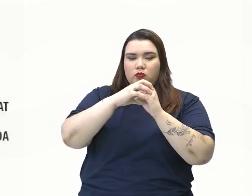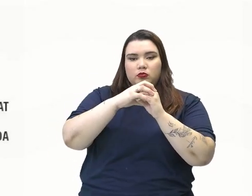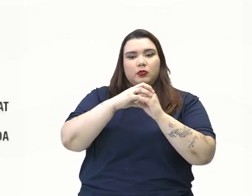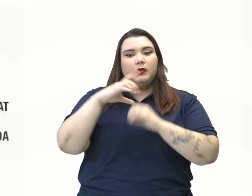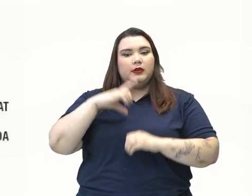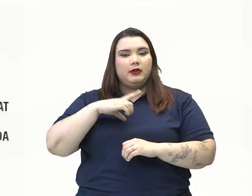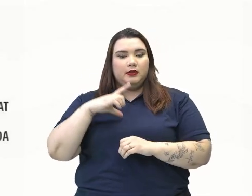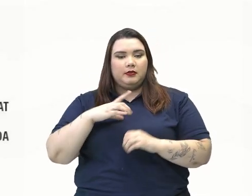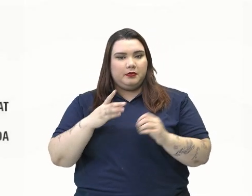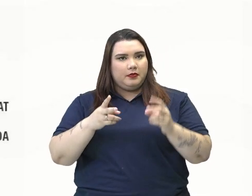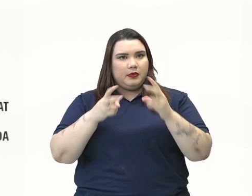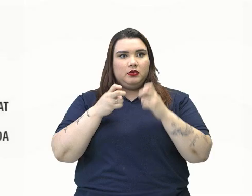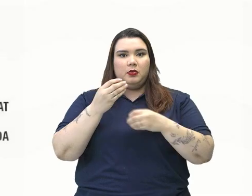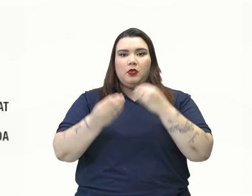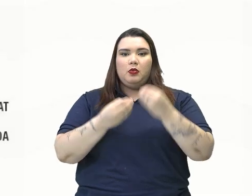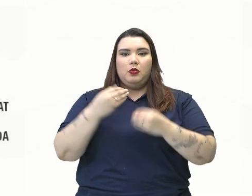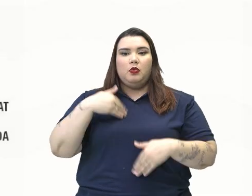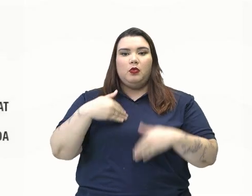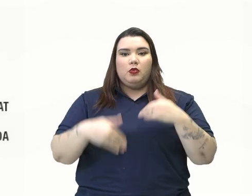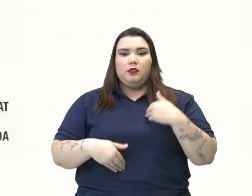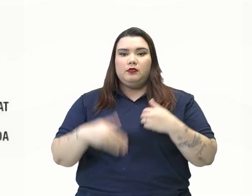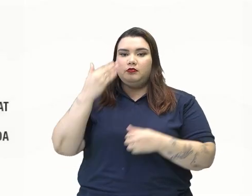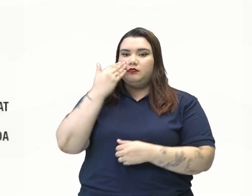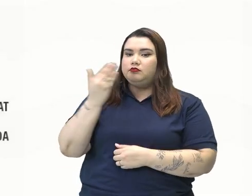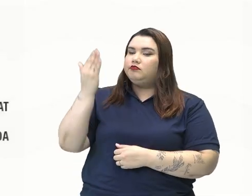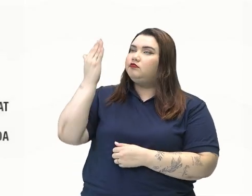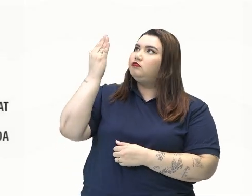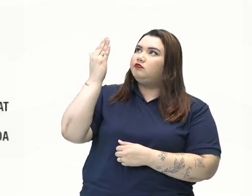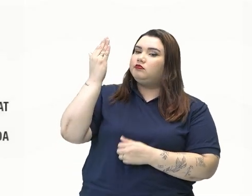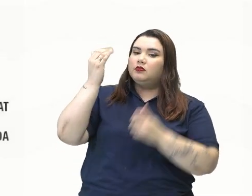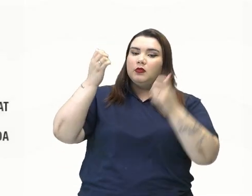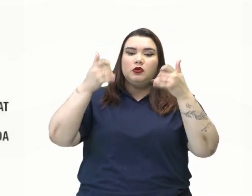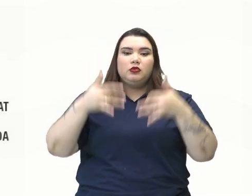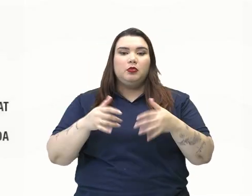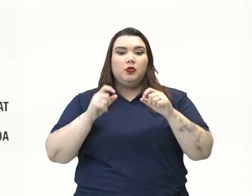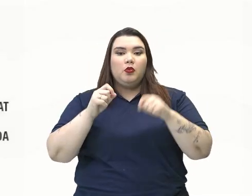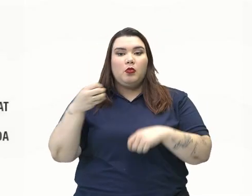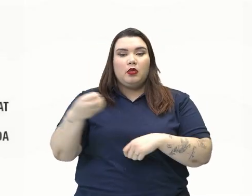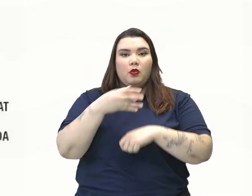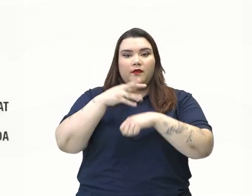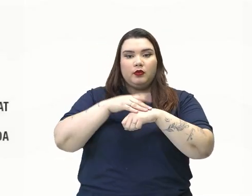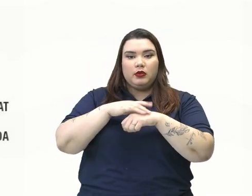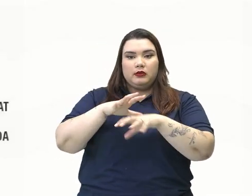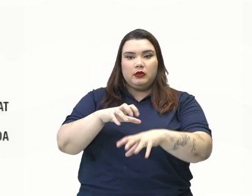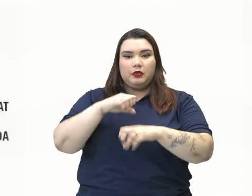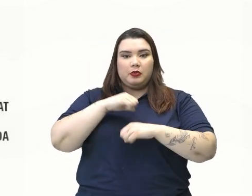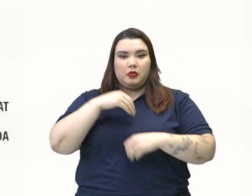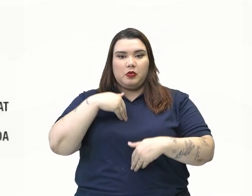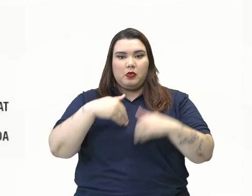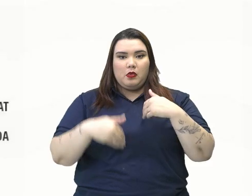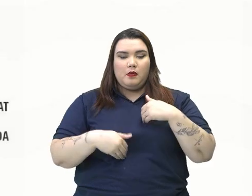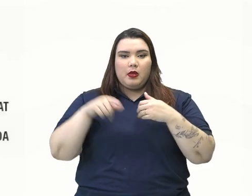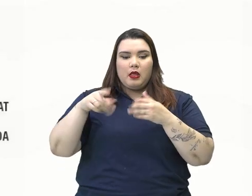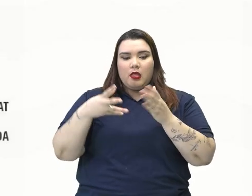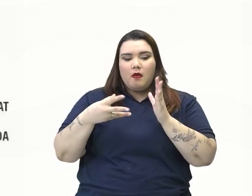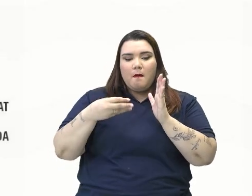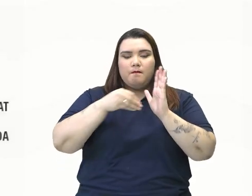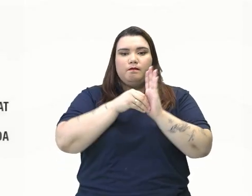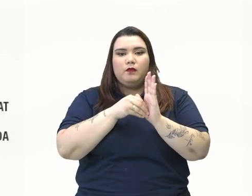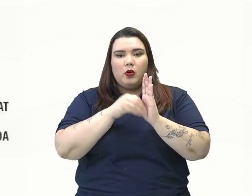olha só como é que funciona. Quando o novo patógeno ou doença entra no nosso corpo, ele introduz um